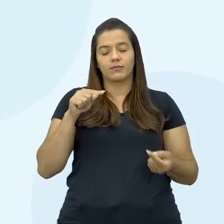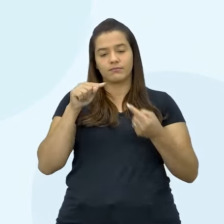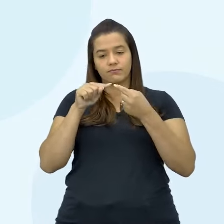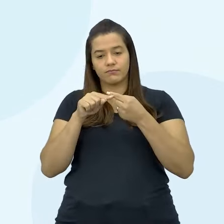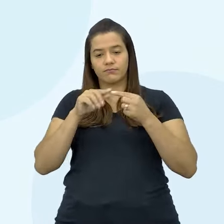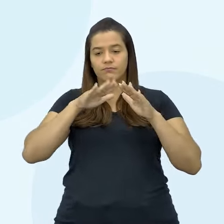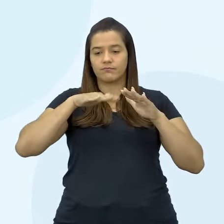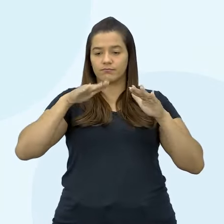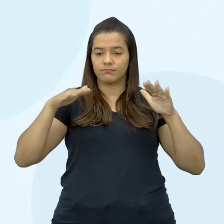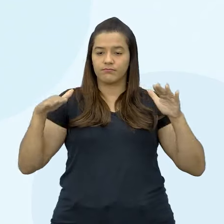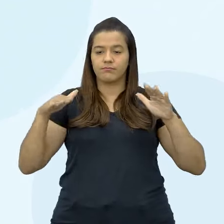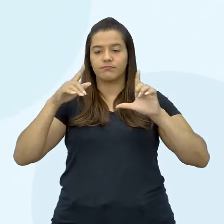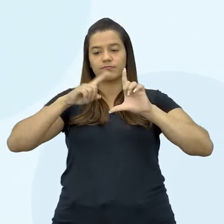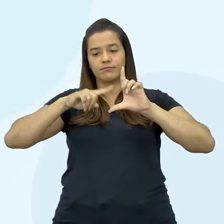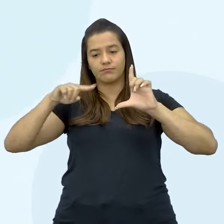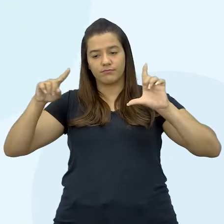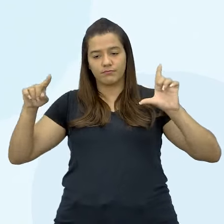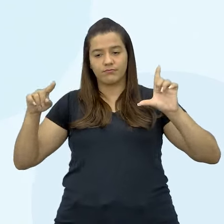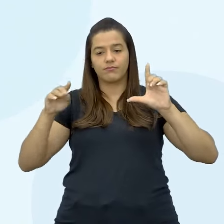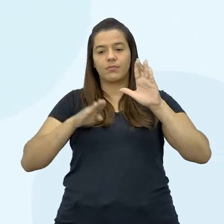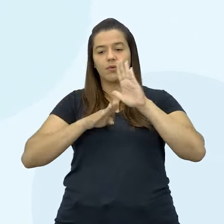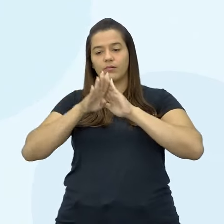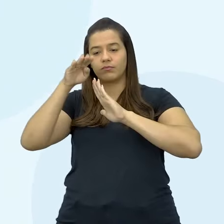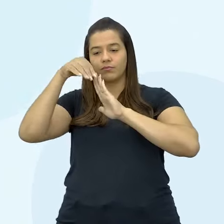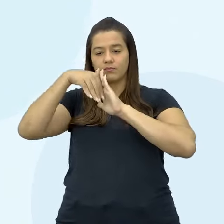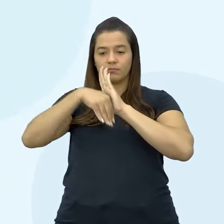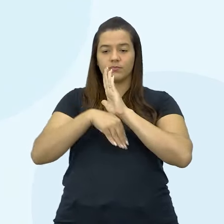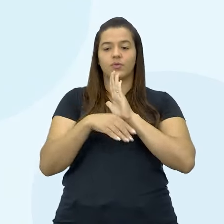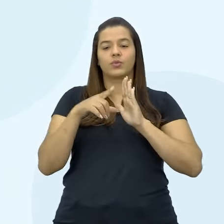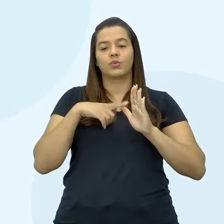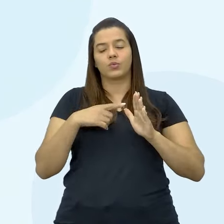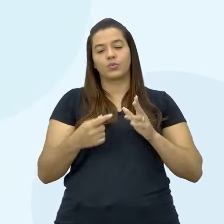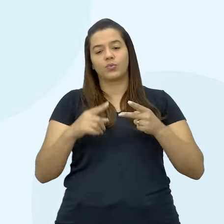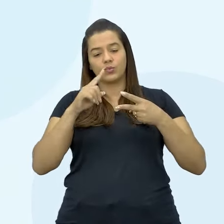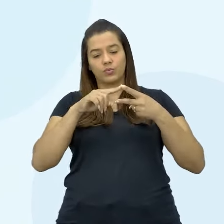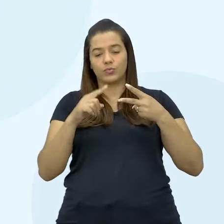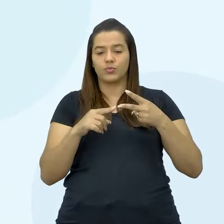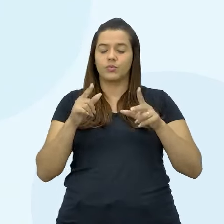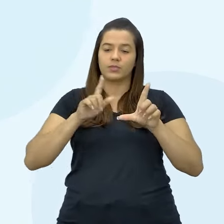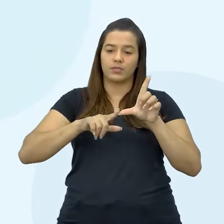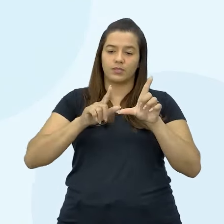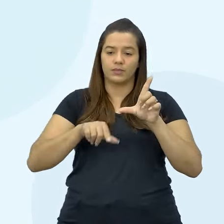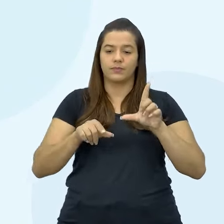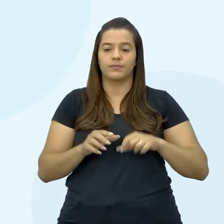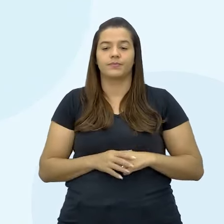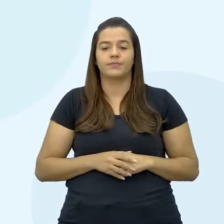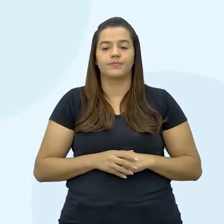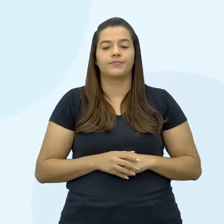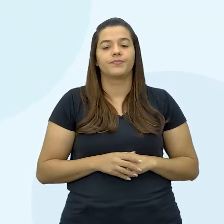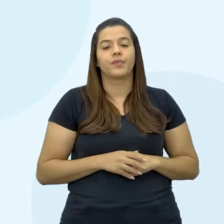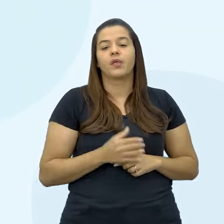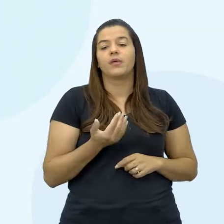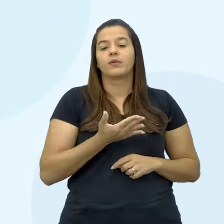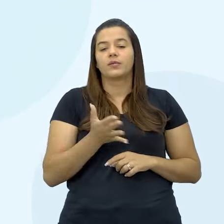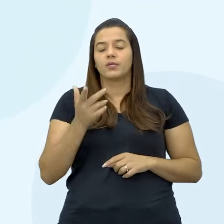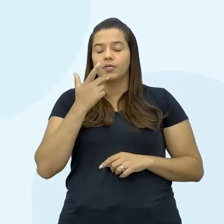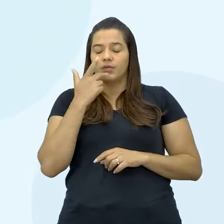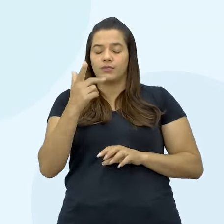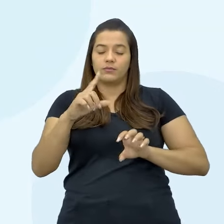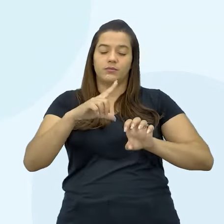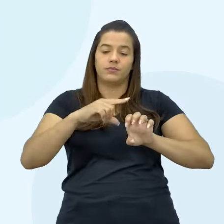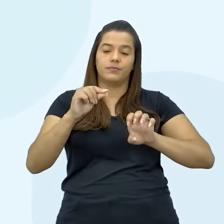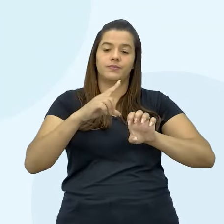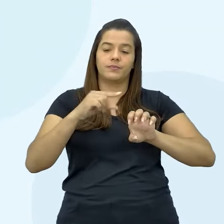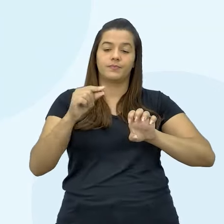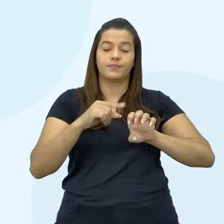lineares, gráficos de funções lineares com uma ou duas variáveis. Quando a gente fala de empreendedorismo,